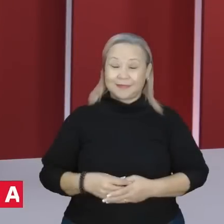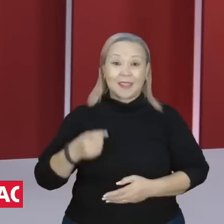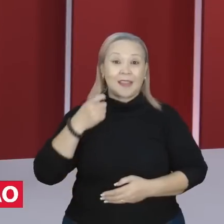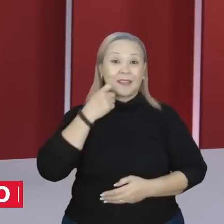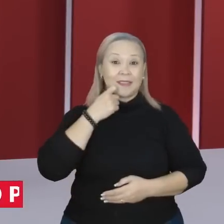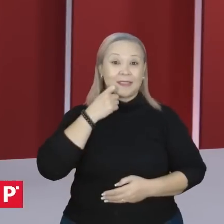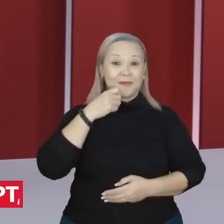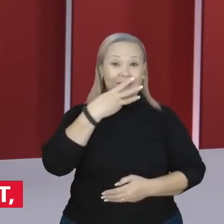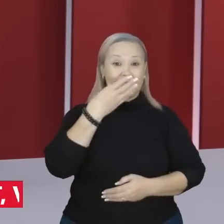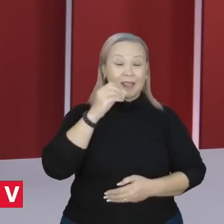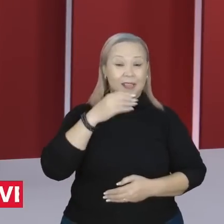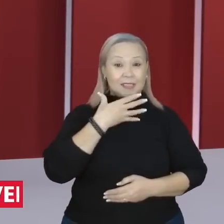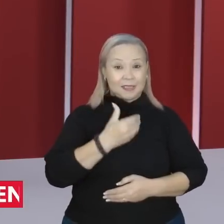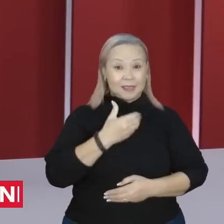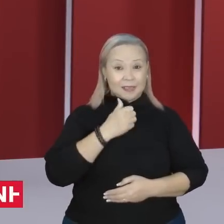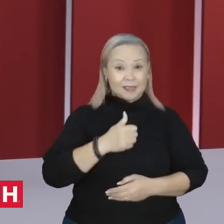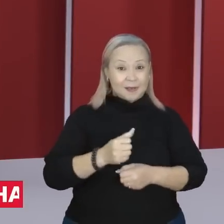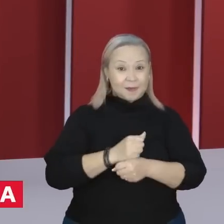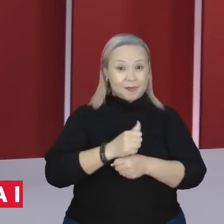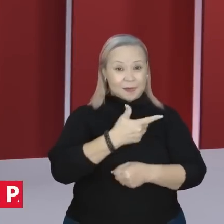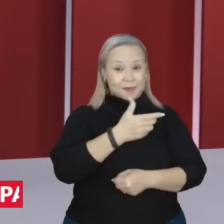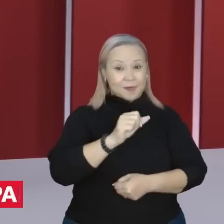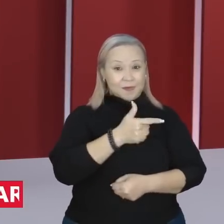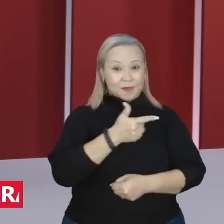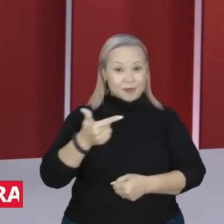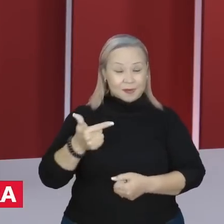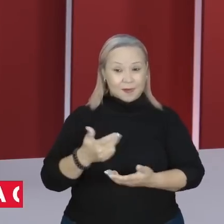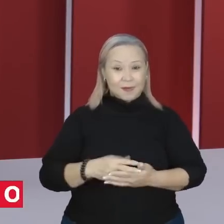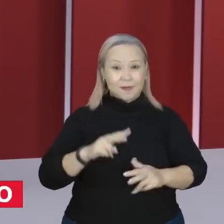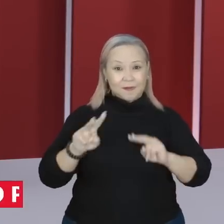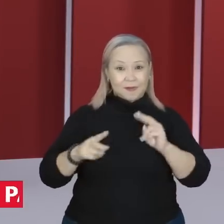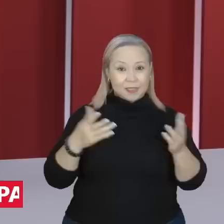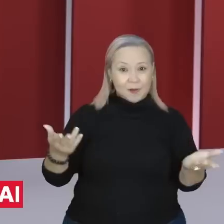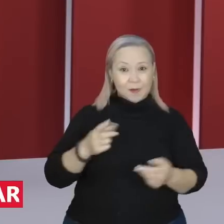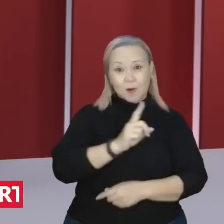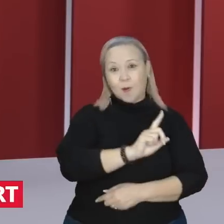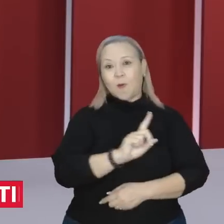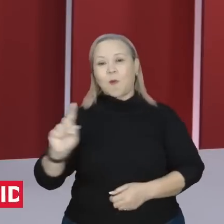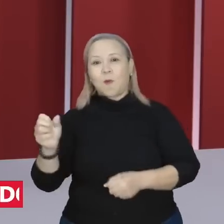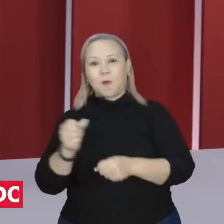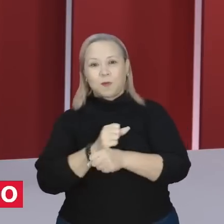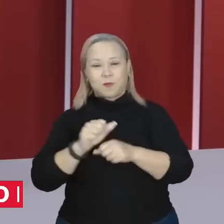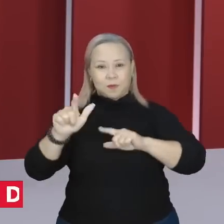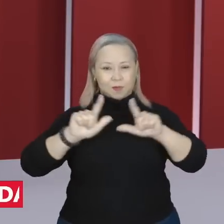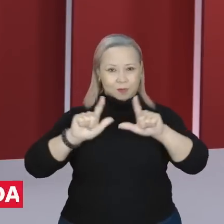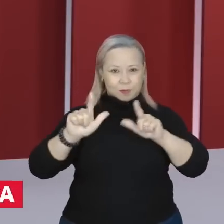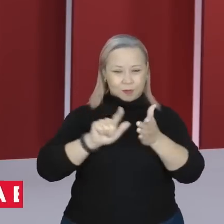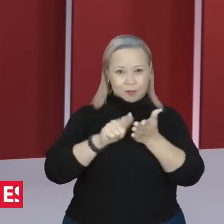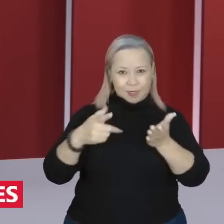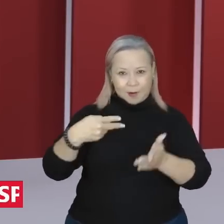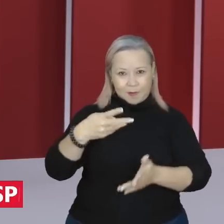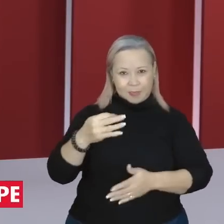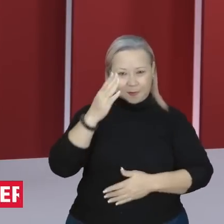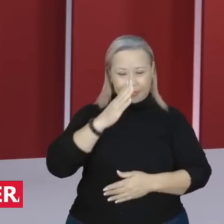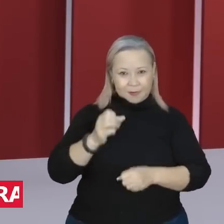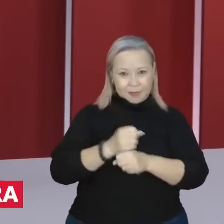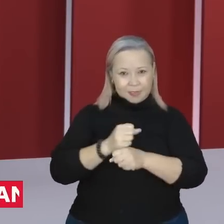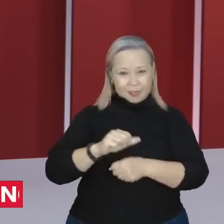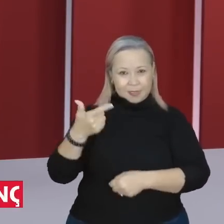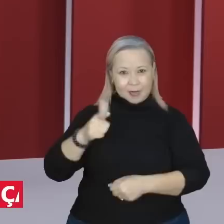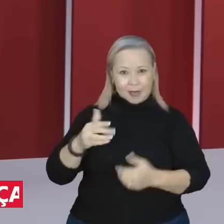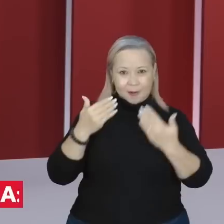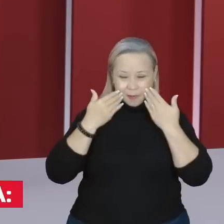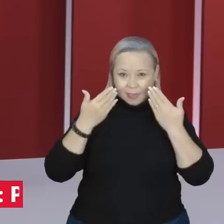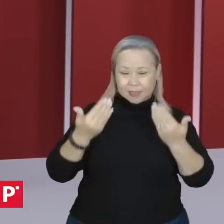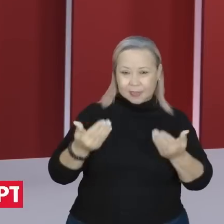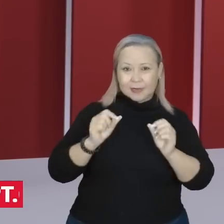Sexta-feira, 30 de dezembro de 2022. Veja hoje no último Jornal PT Brasil deste ano a reapresentação da entrevista